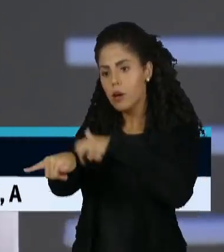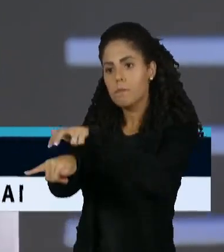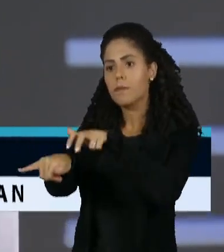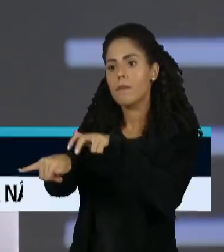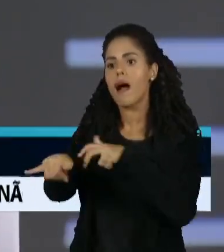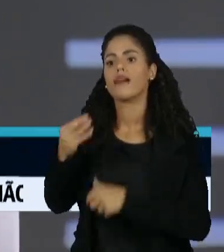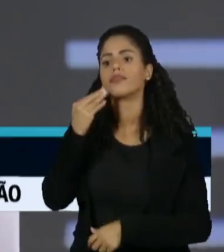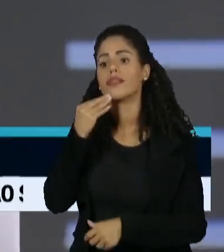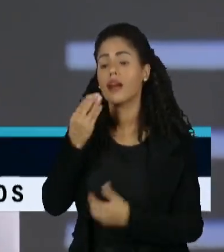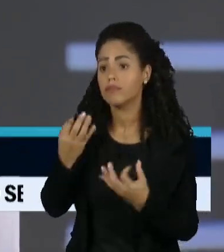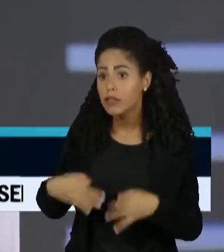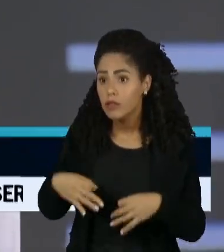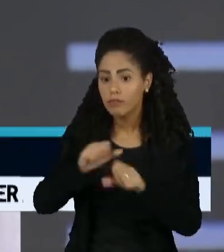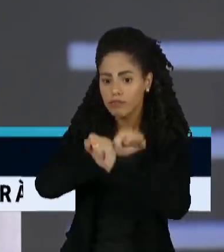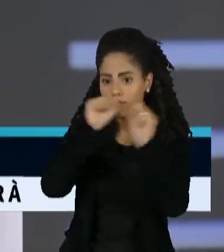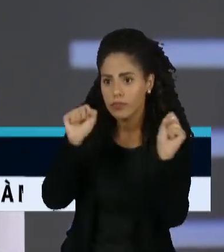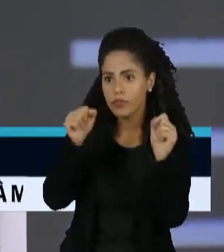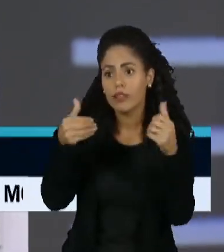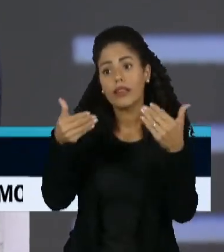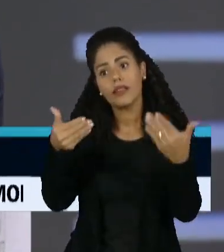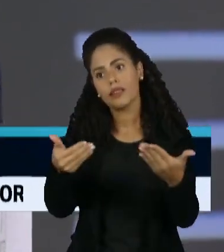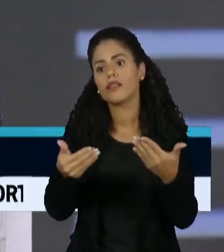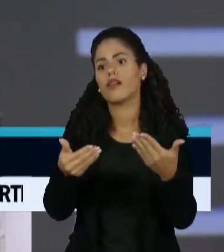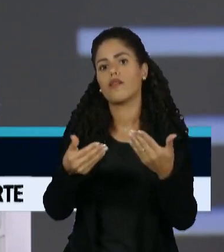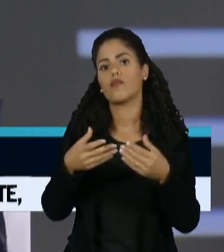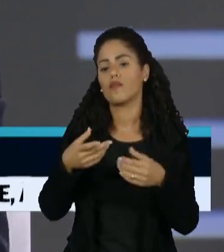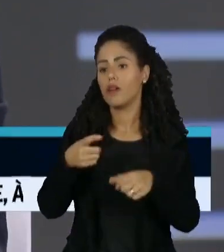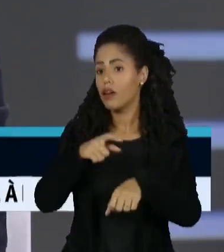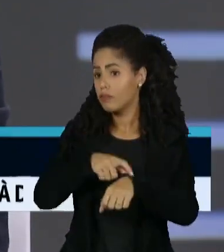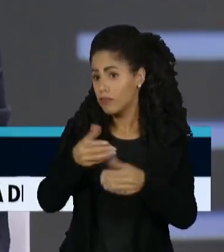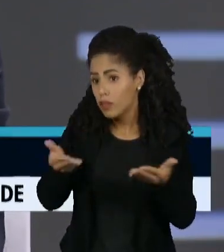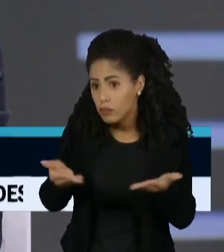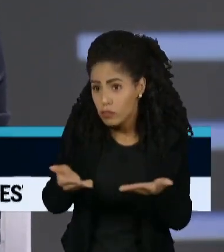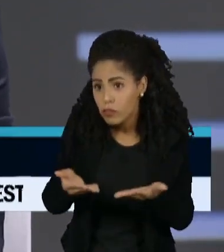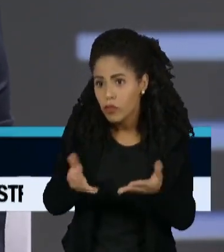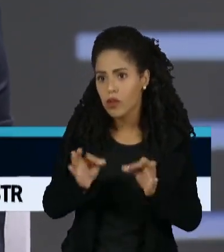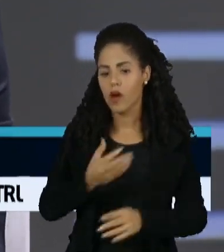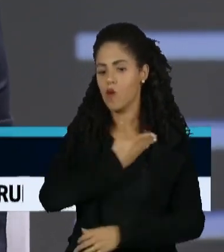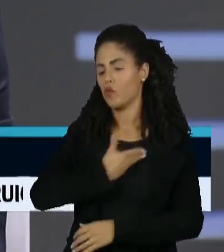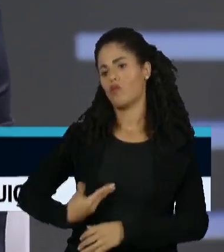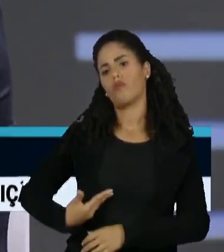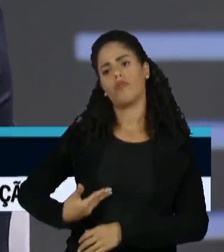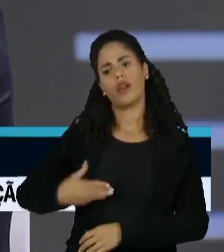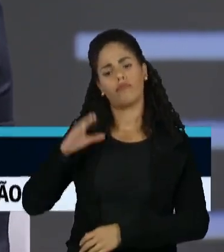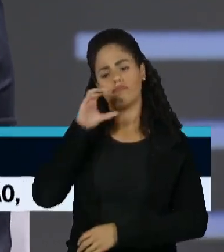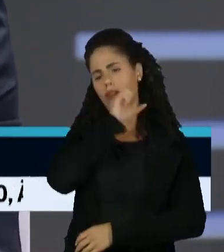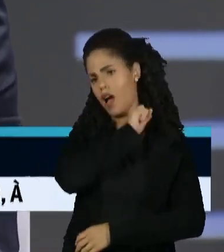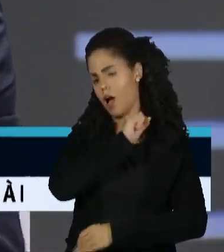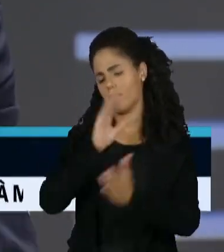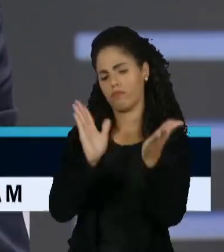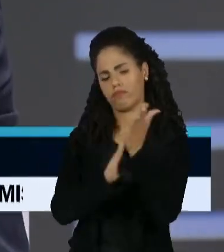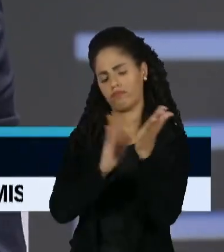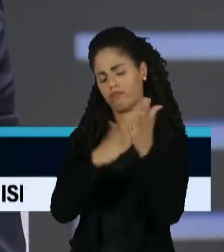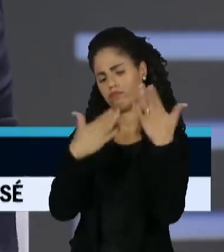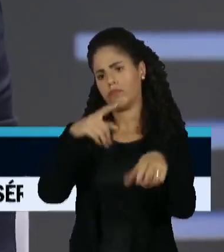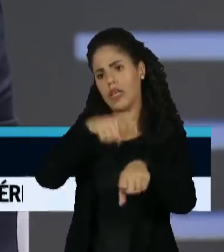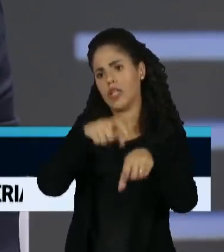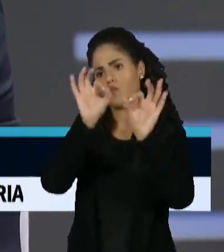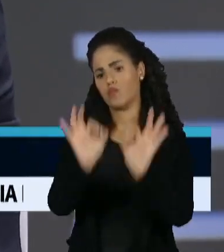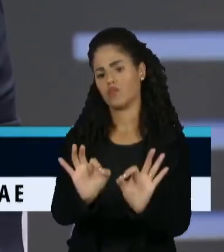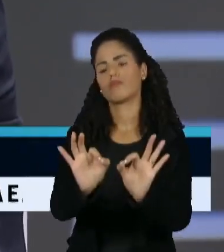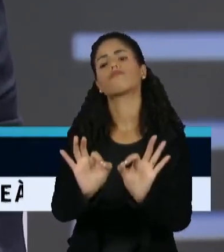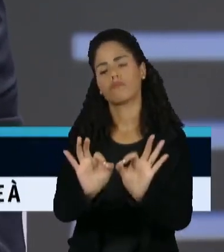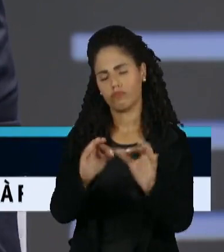manhã. Enfim, acho que nesse caso o governo brasileiro está agindo corretamente no tempo certo, como diz o